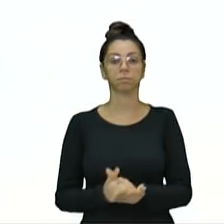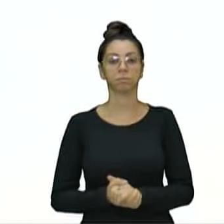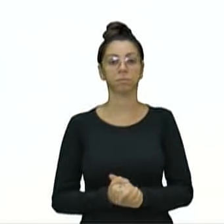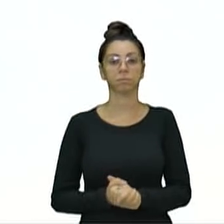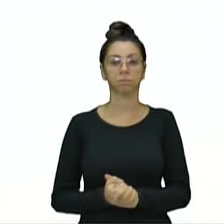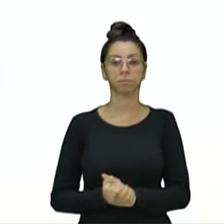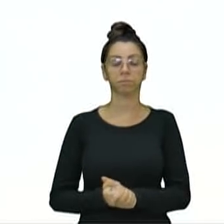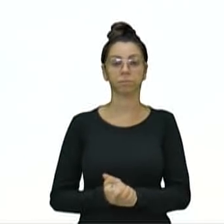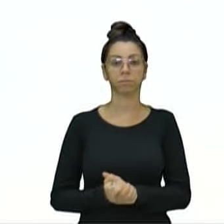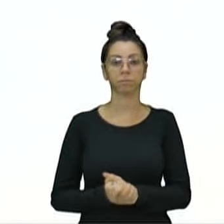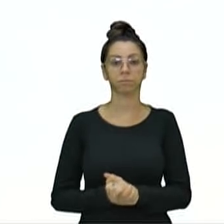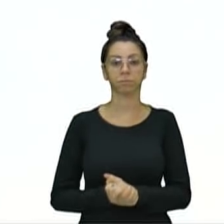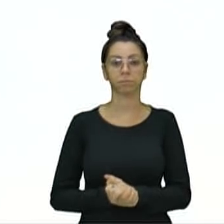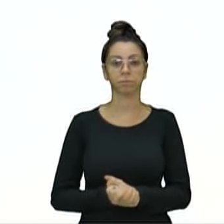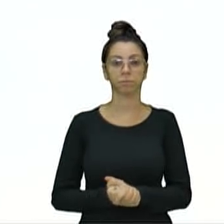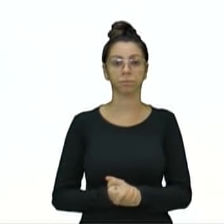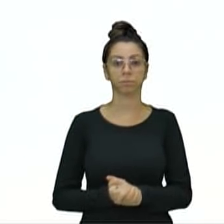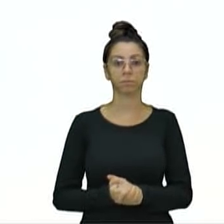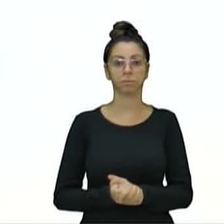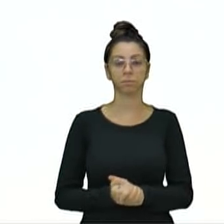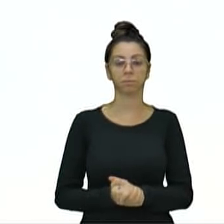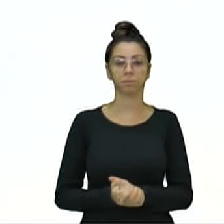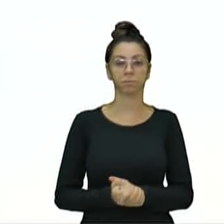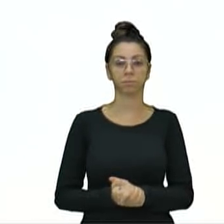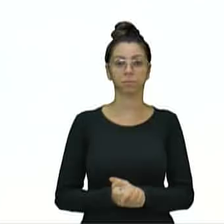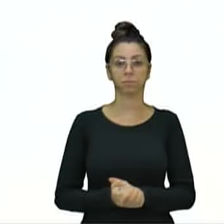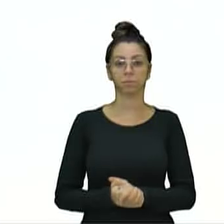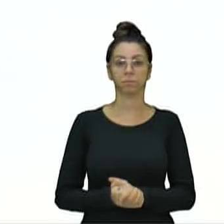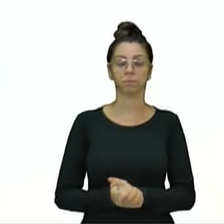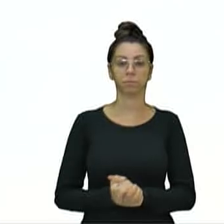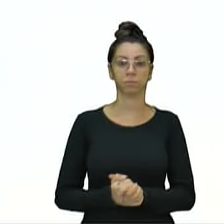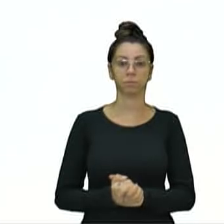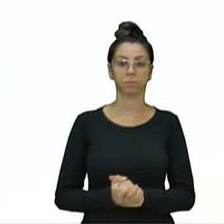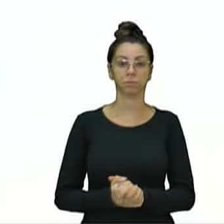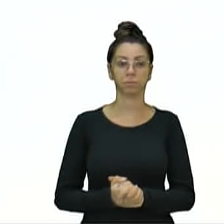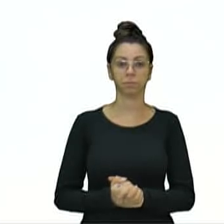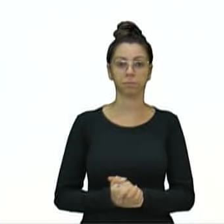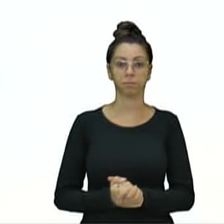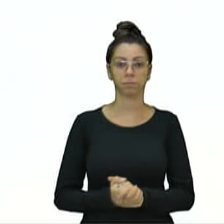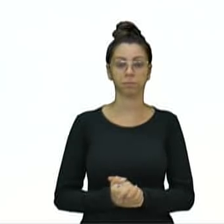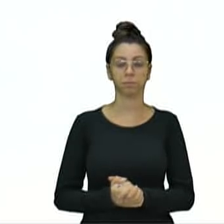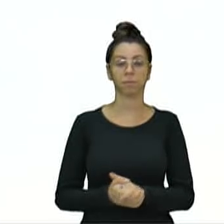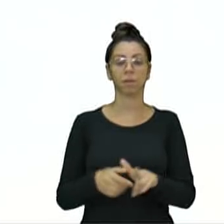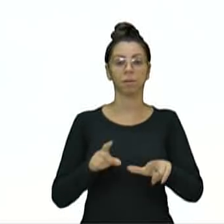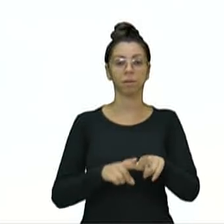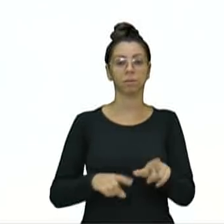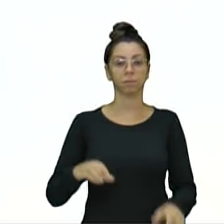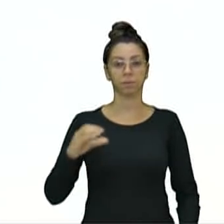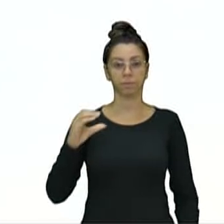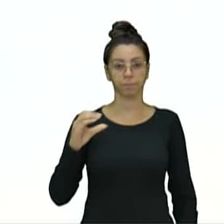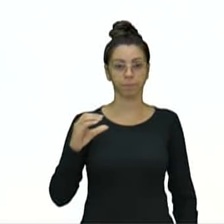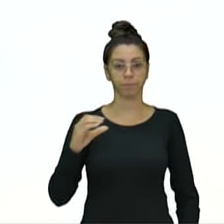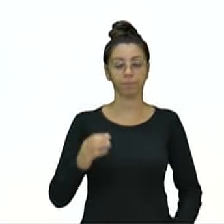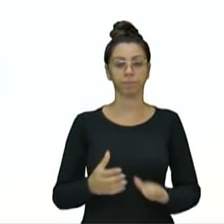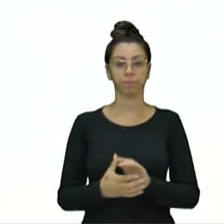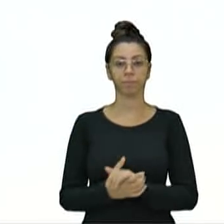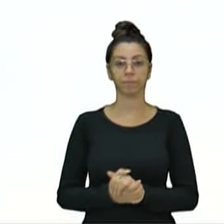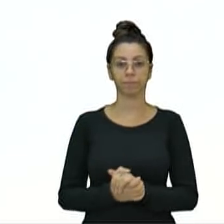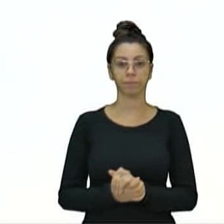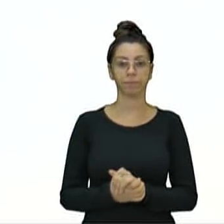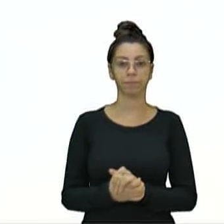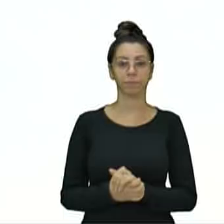are preserved, but the text is shorter. Letter C. You can use pronouns